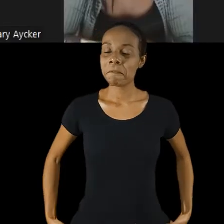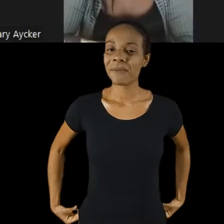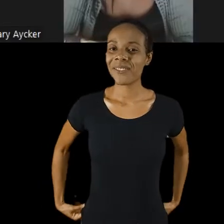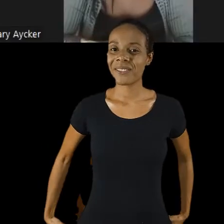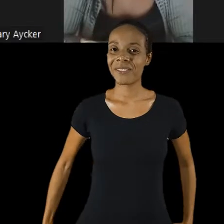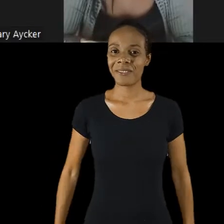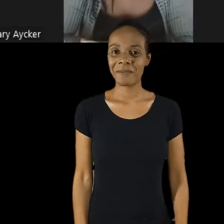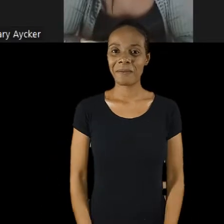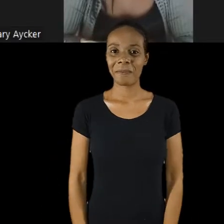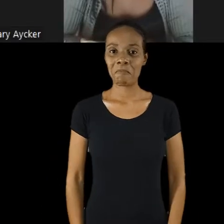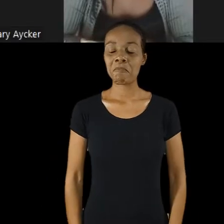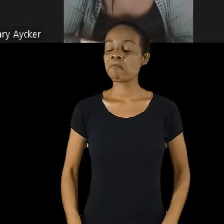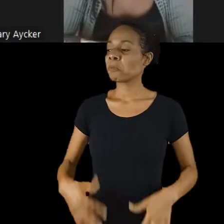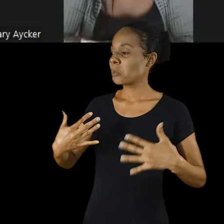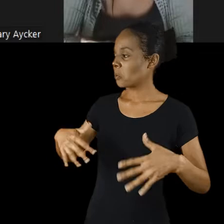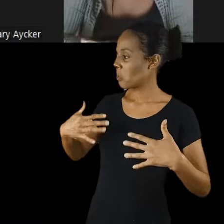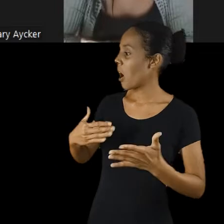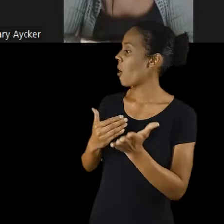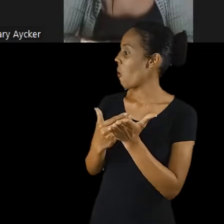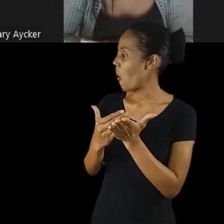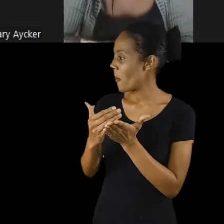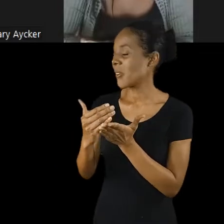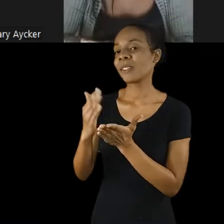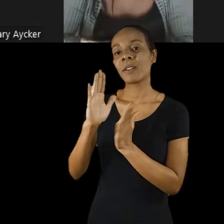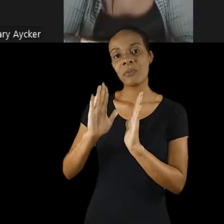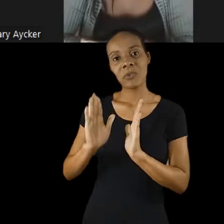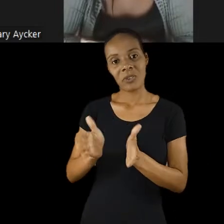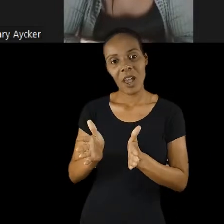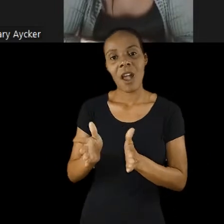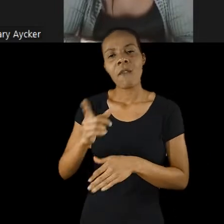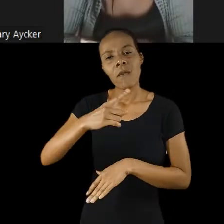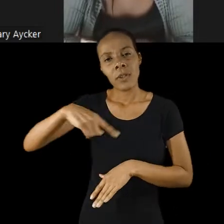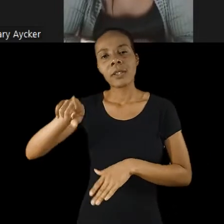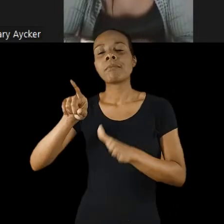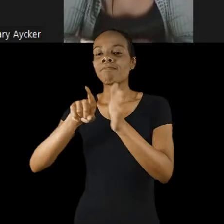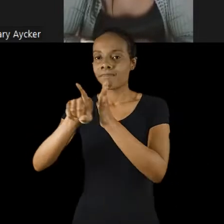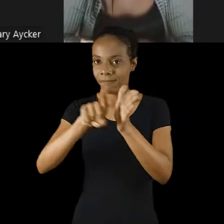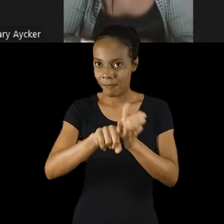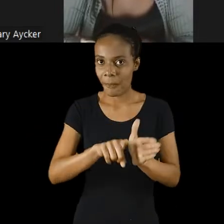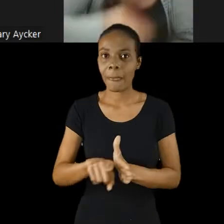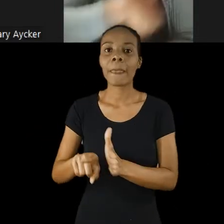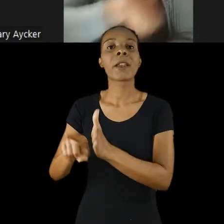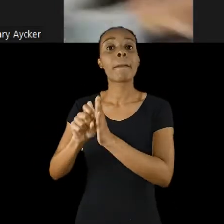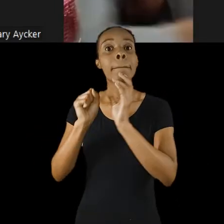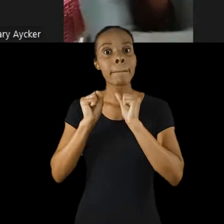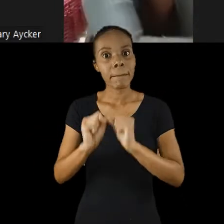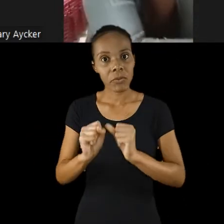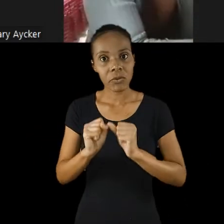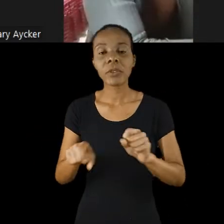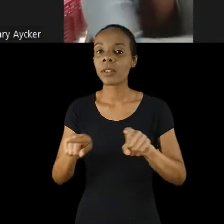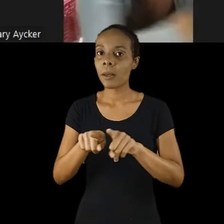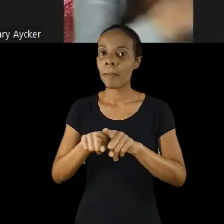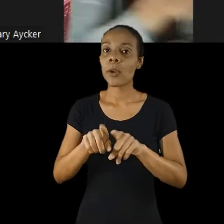Nossa, galera, já começamos. Para lembrar, podem fazer perguntas, tá, gente? Inclusive, toda vez que podem ficar à